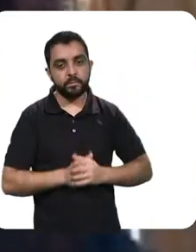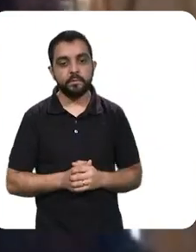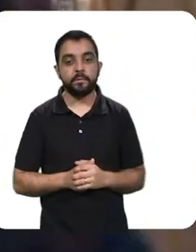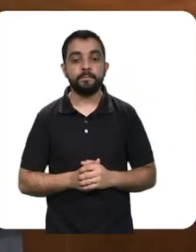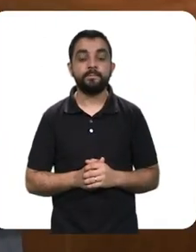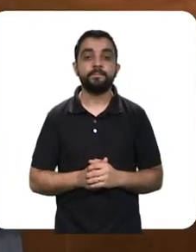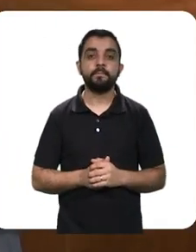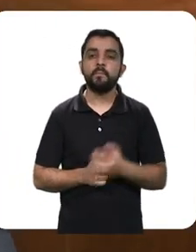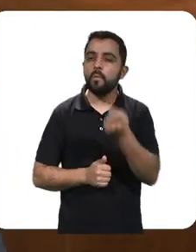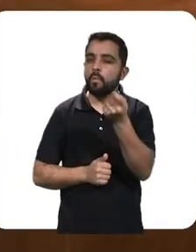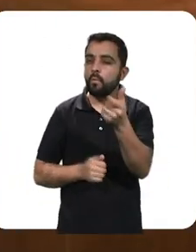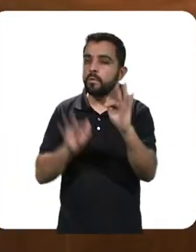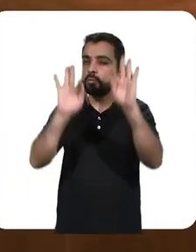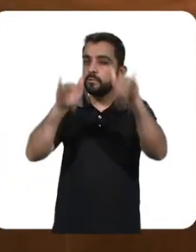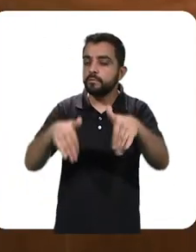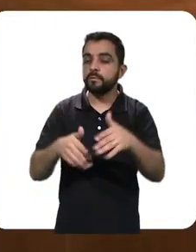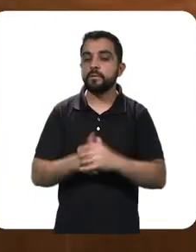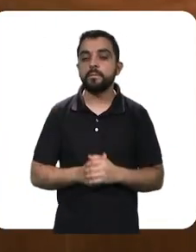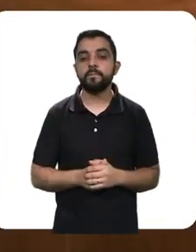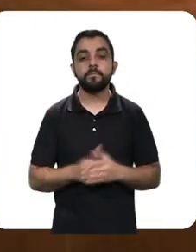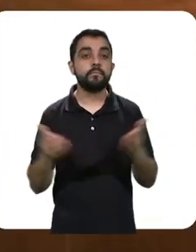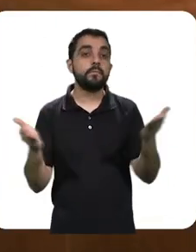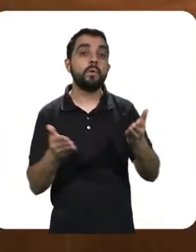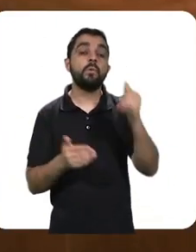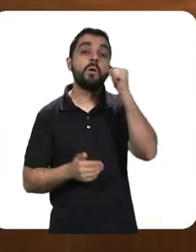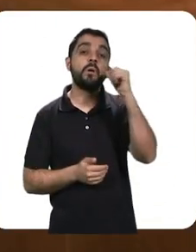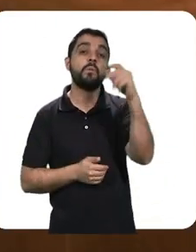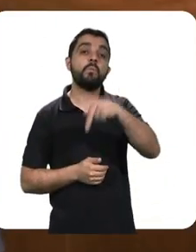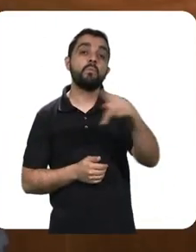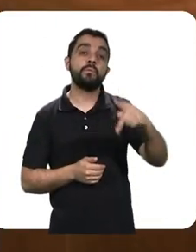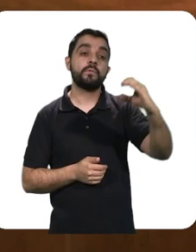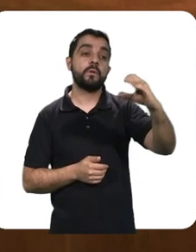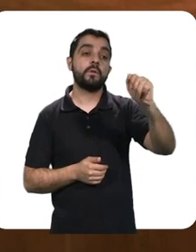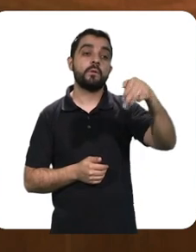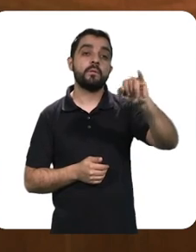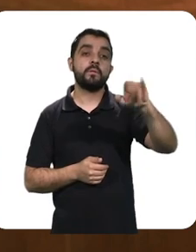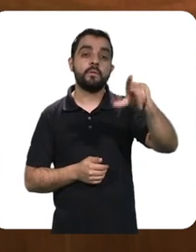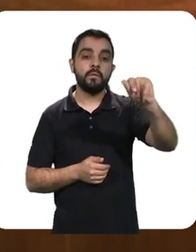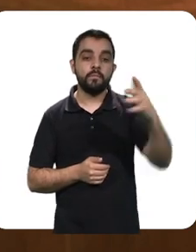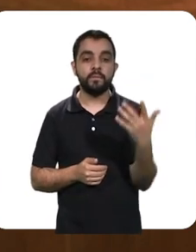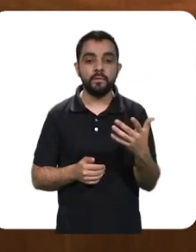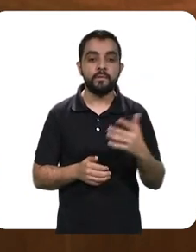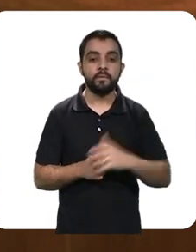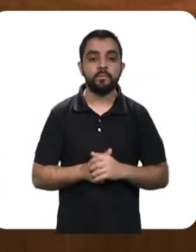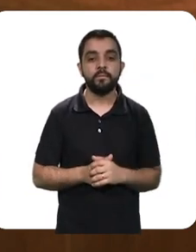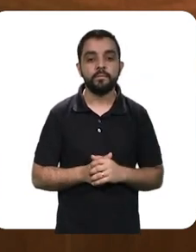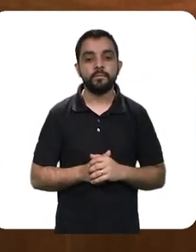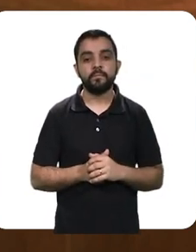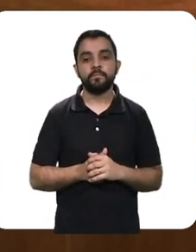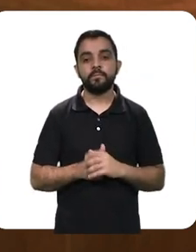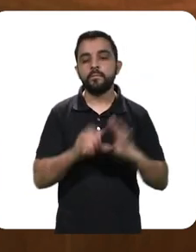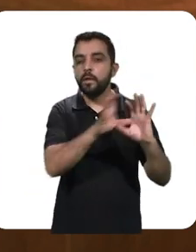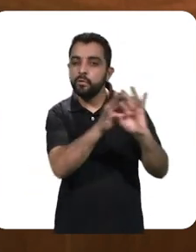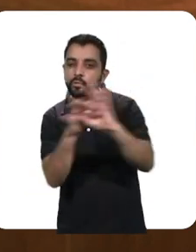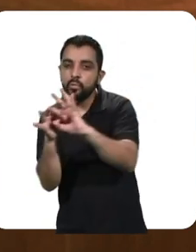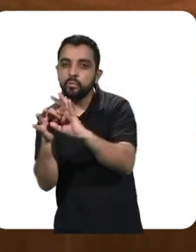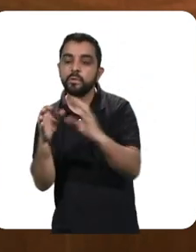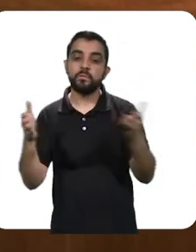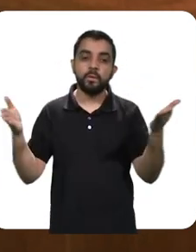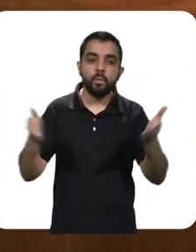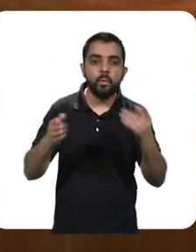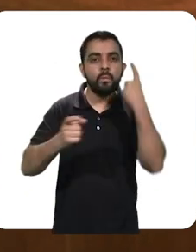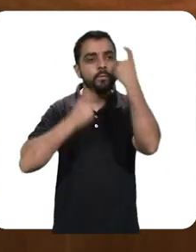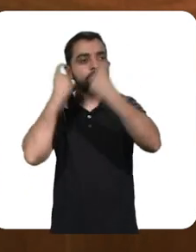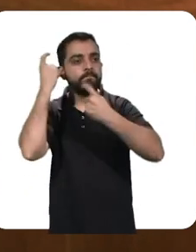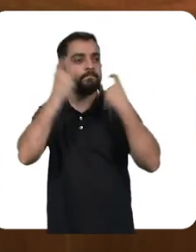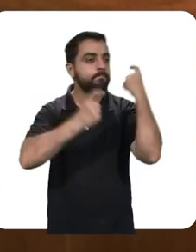respeito. Muito bem. Já caminhando para o final, professora Camila, diante desse cenário, né, que na rodada anterior a professora citou um pouquinho, né,